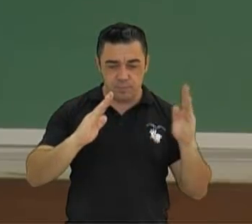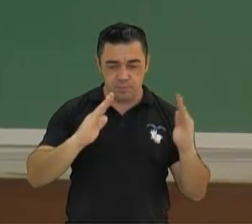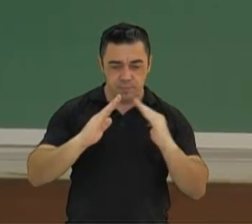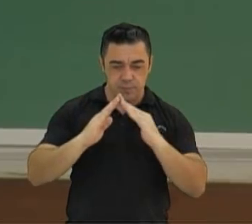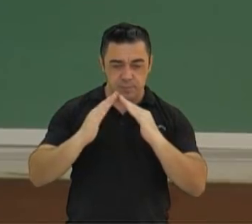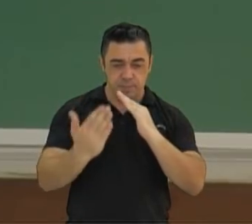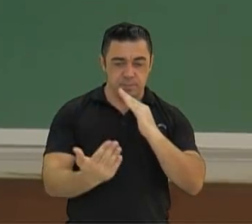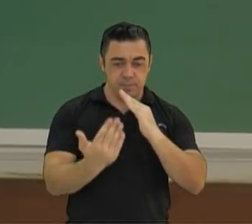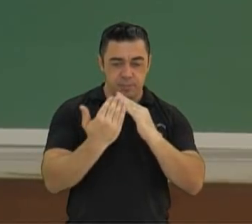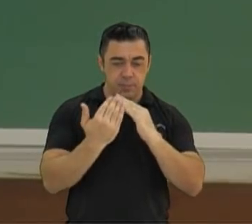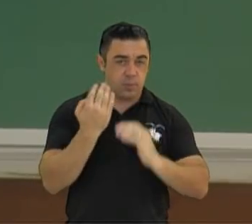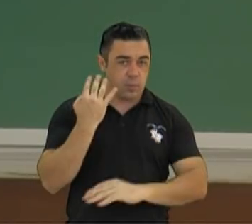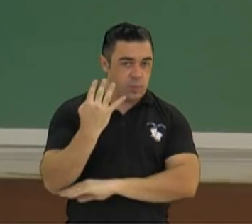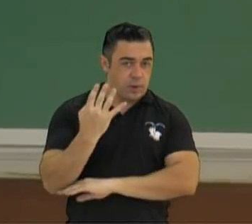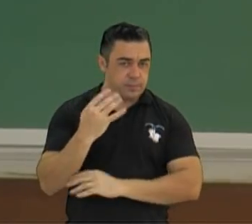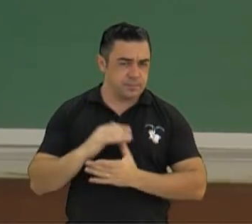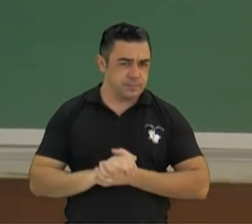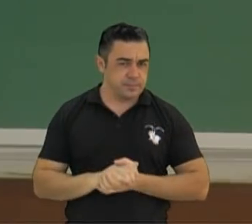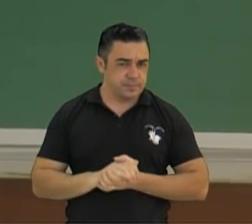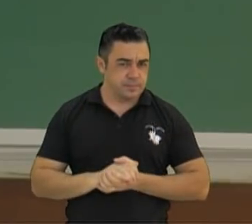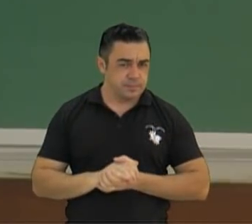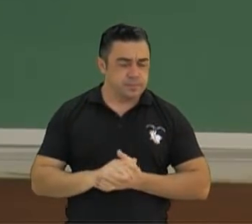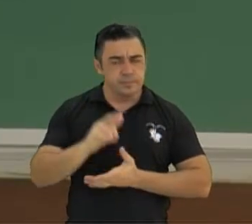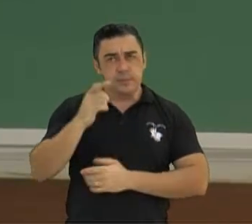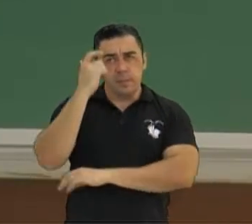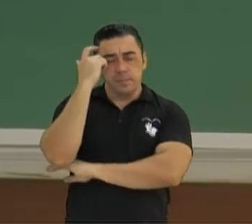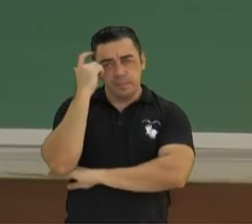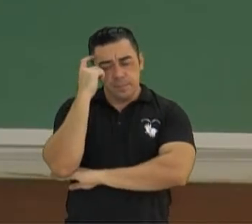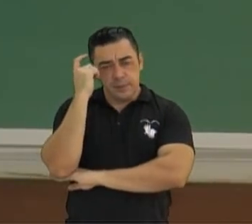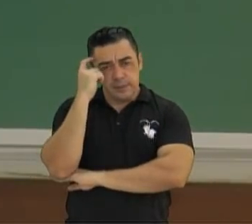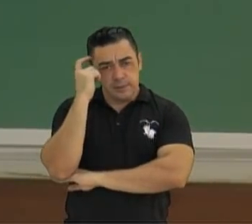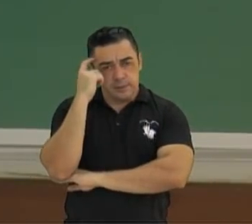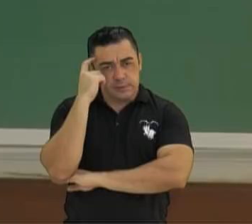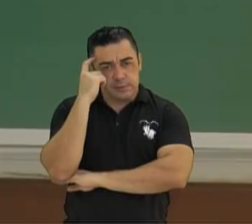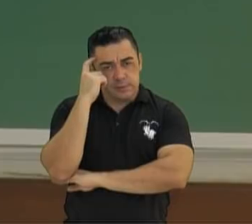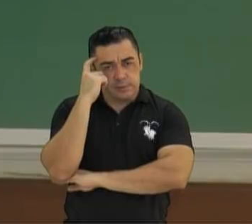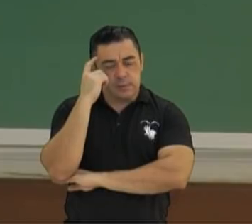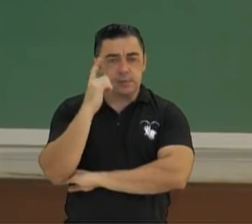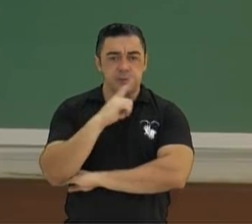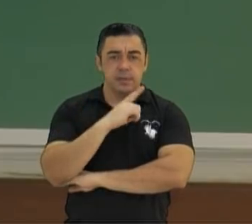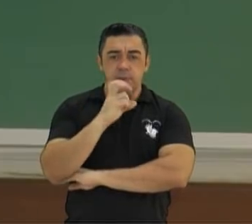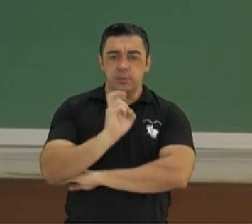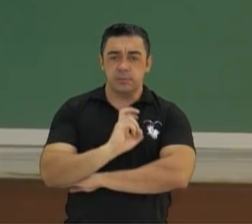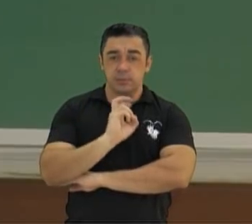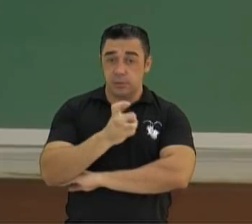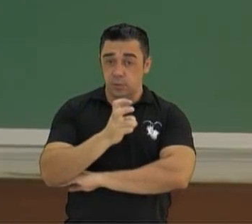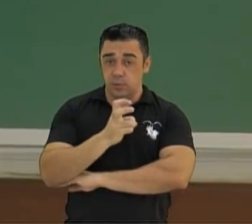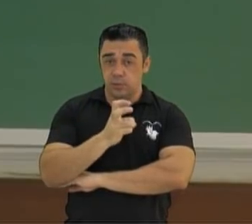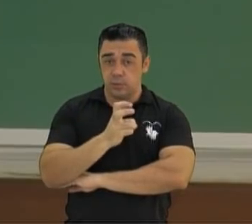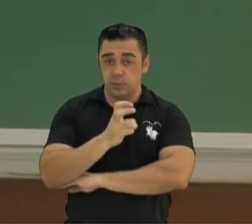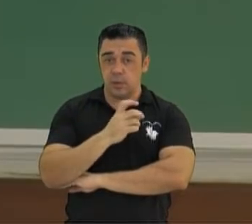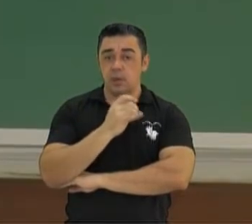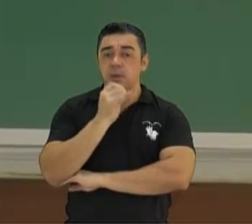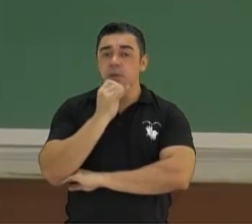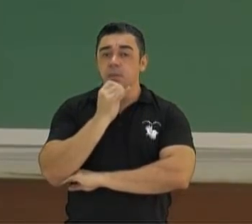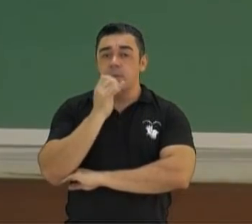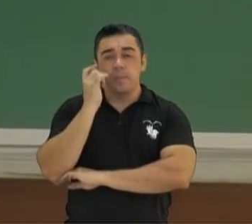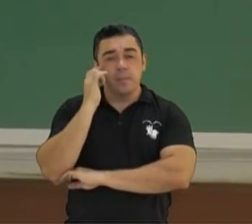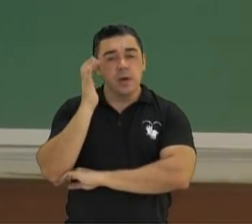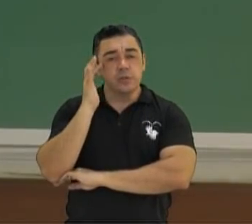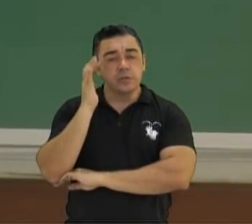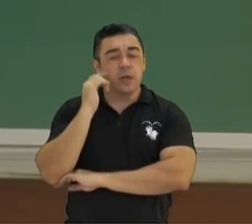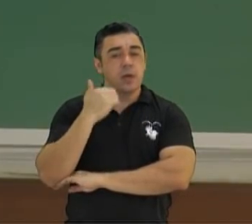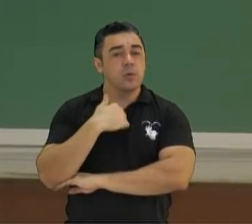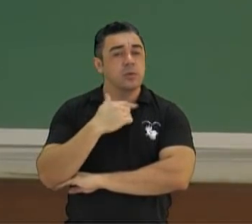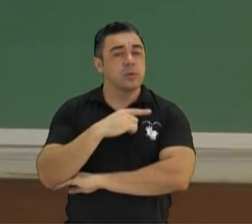hein? E agora, é só você pensar, se ao invés de eu ter 5 vértices, eu tiver 10, como